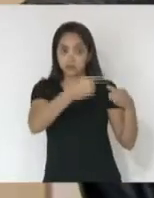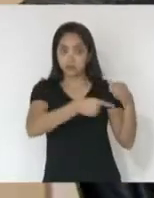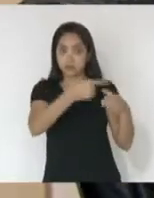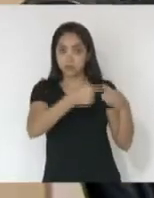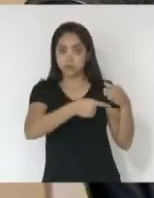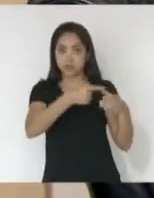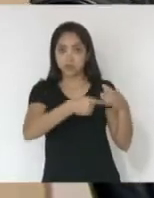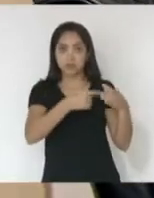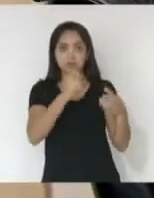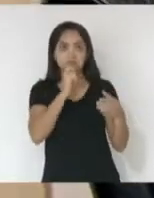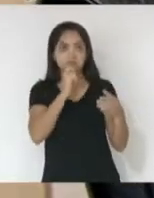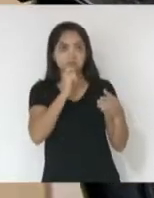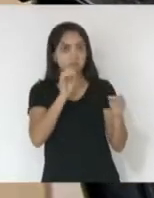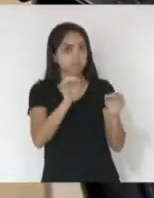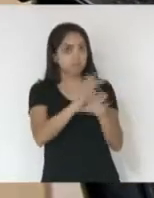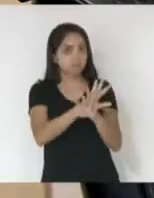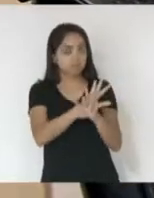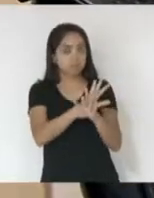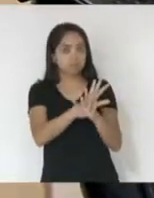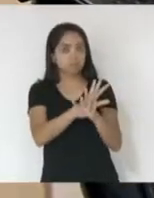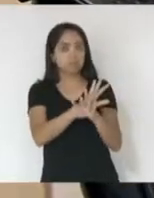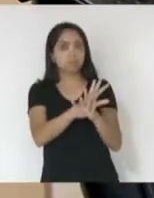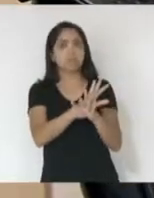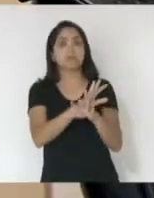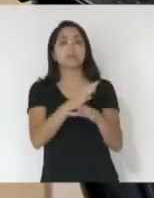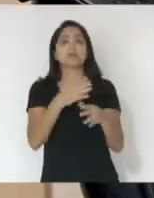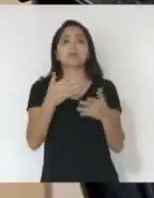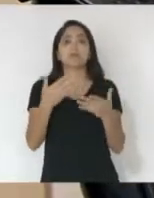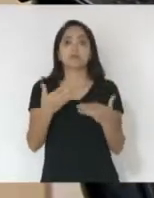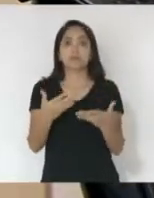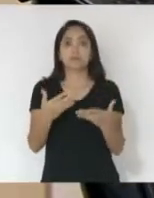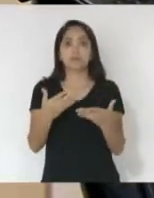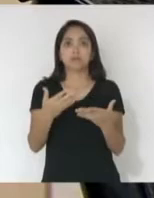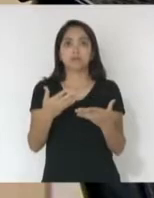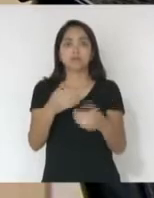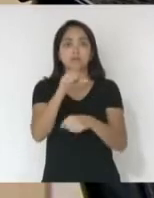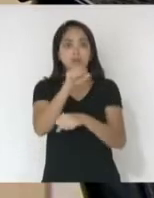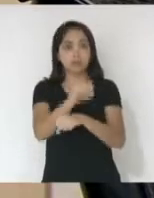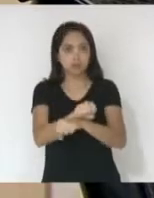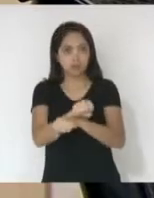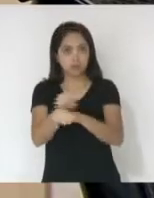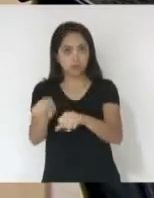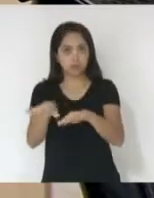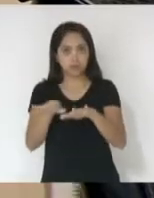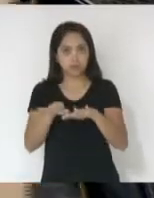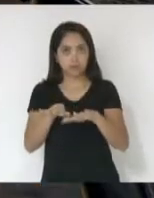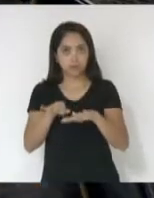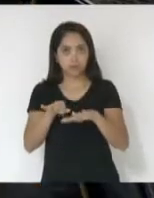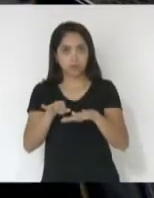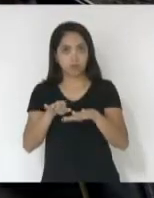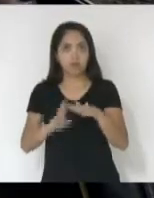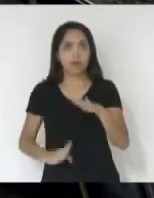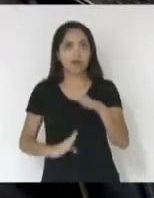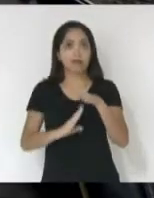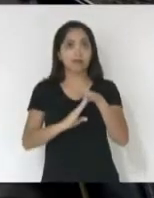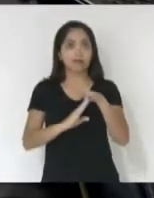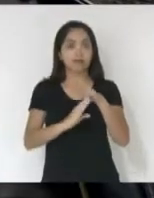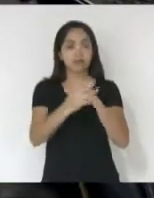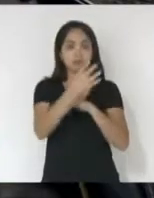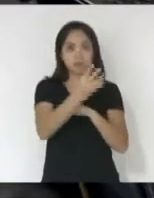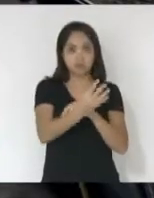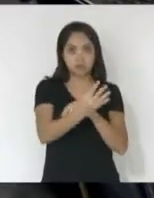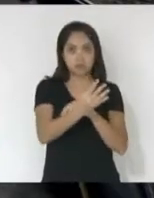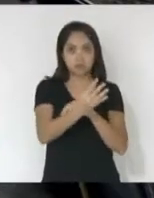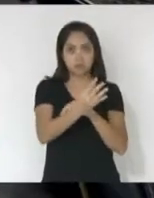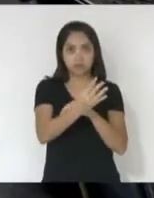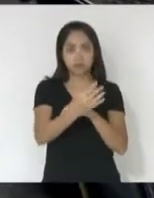não concluíram os trabalhos, nós vamos suspender a sessão até às 16 horas.